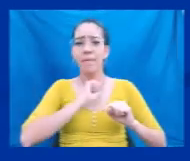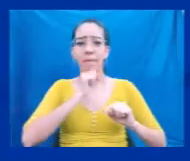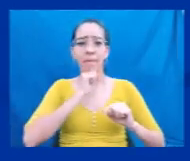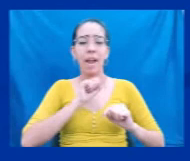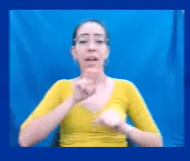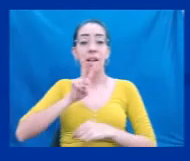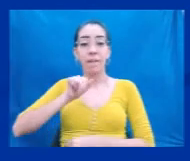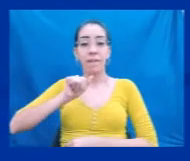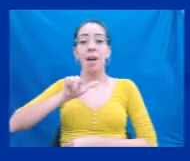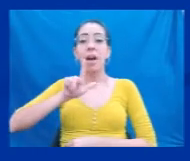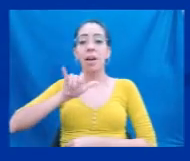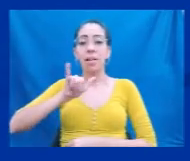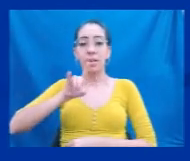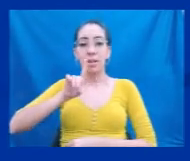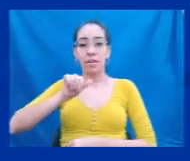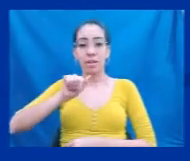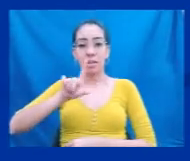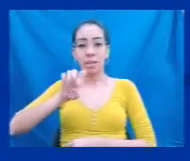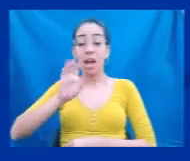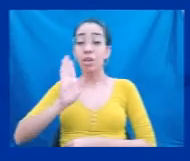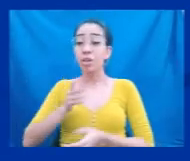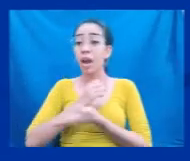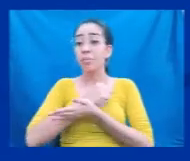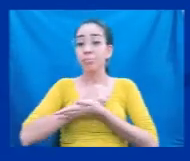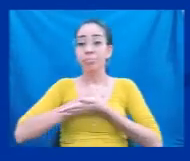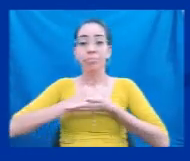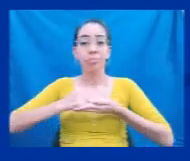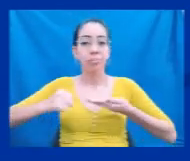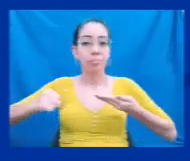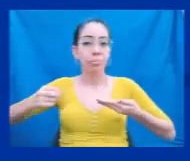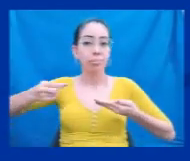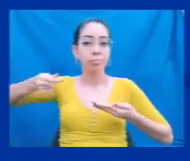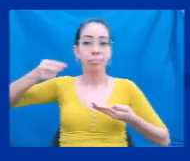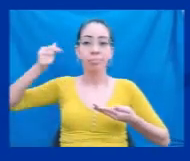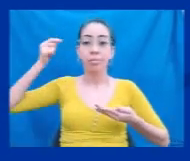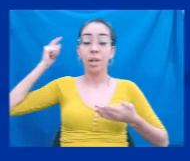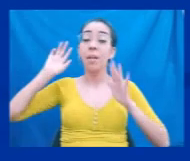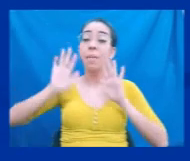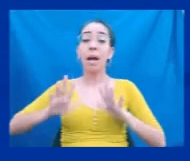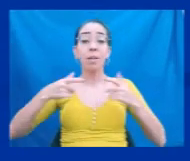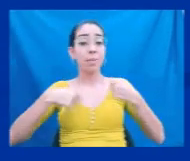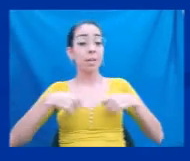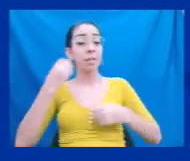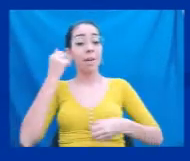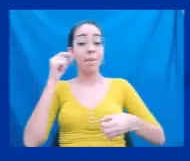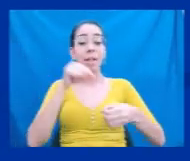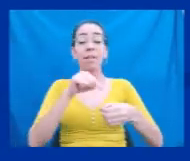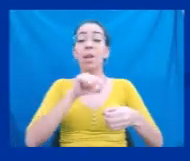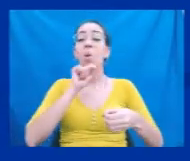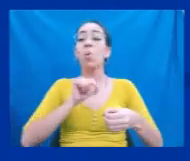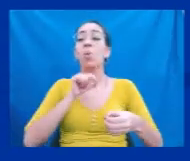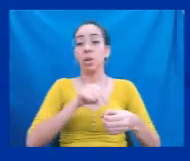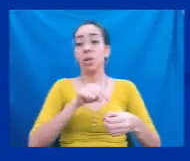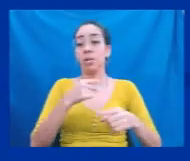expirada, né, há muitos anos, mas tem que saber qual é o produto para saber qual a destinação final pode ser dada para esses produtos. Alguns podem